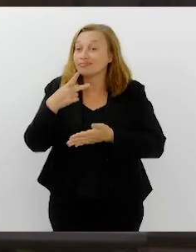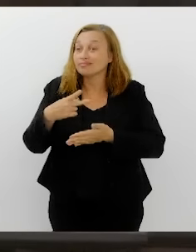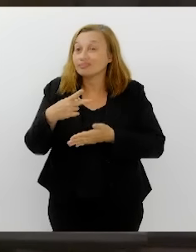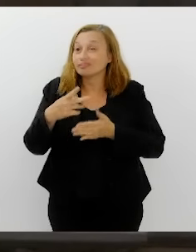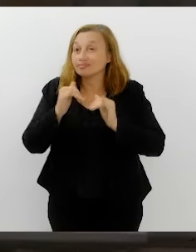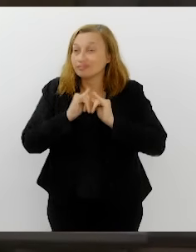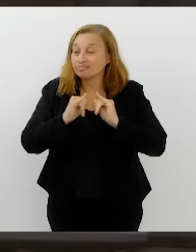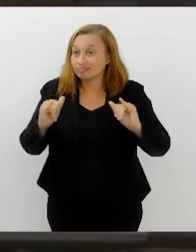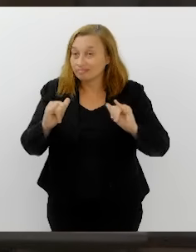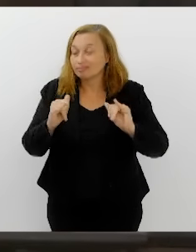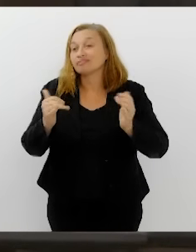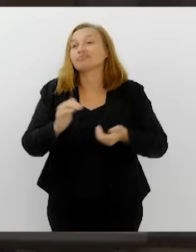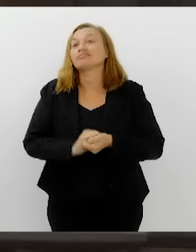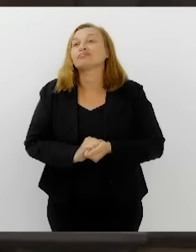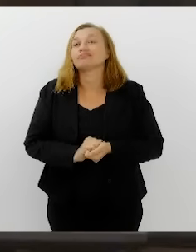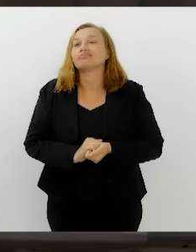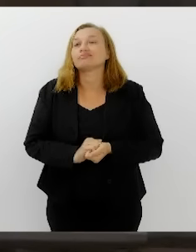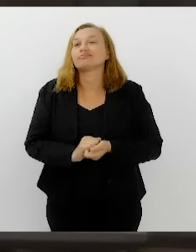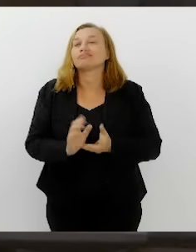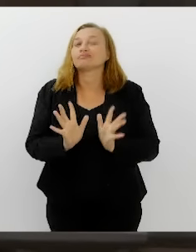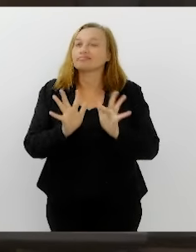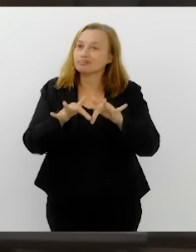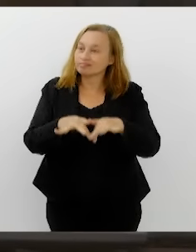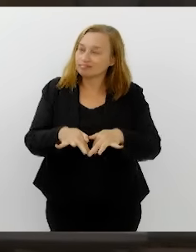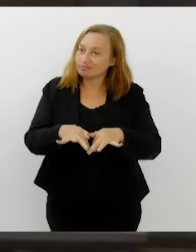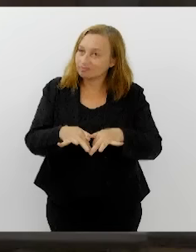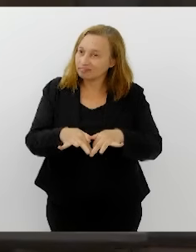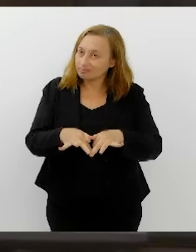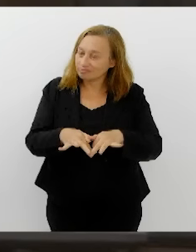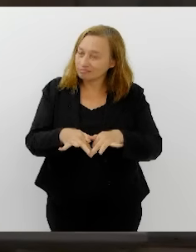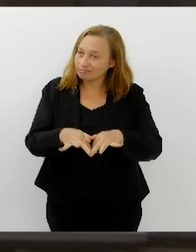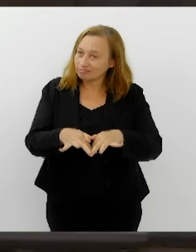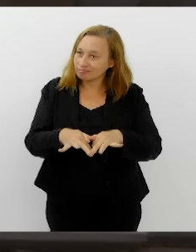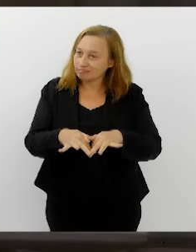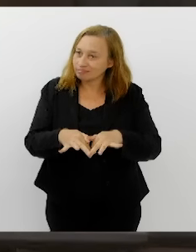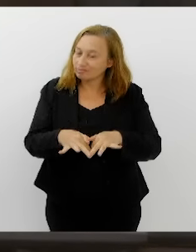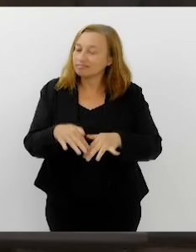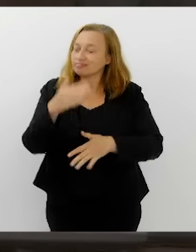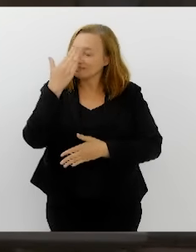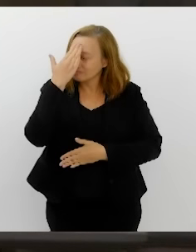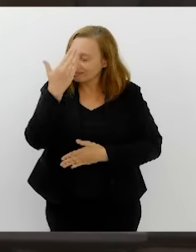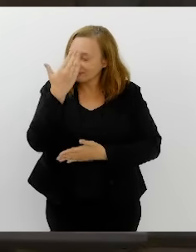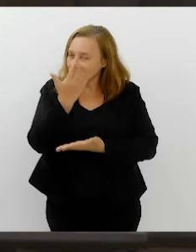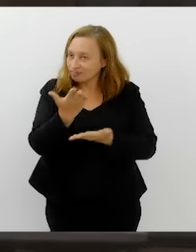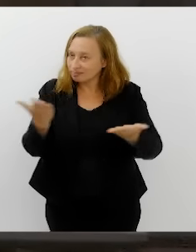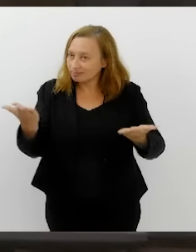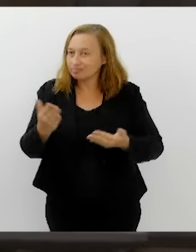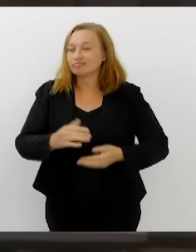declarar, essa sessão está encerrada. Muito obrigado a todos.